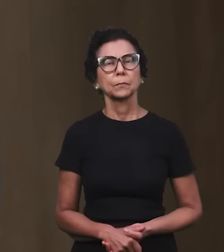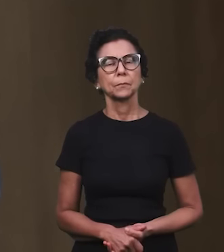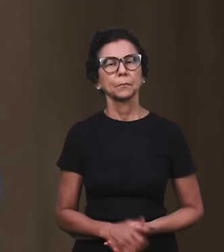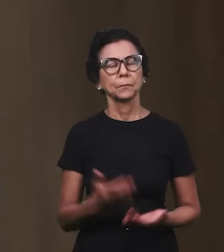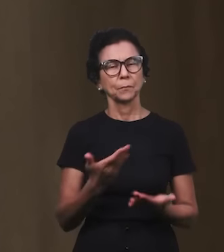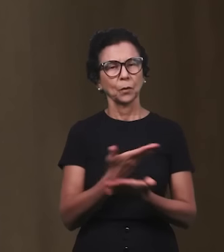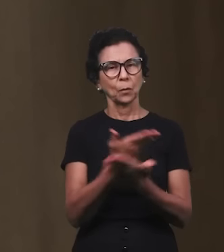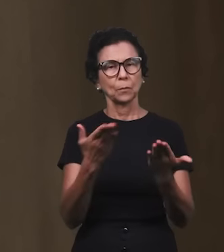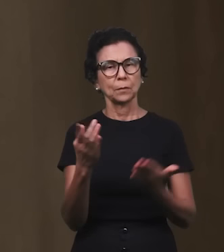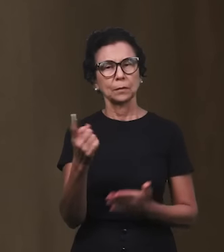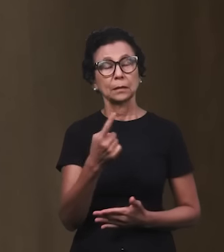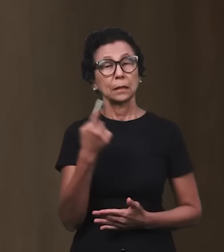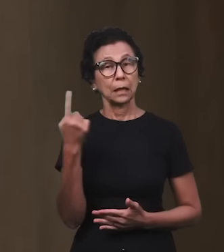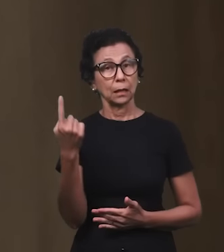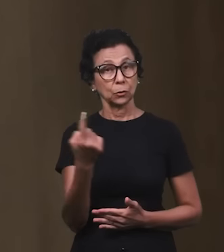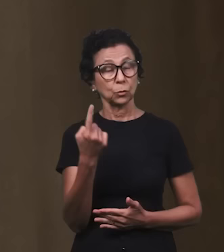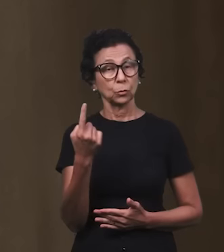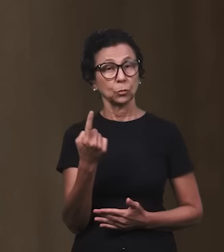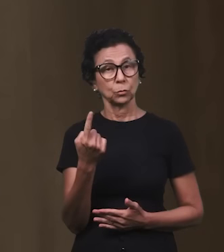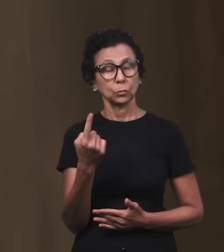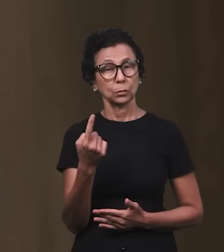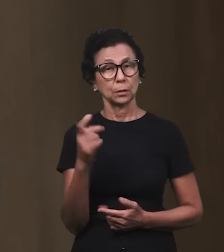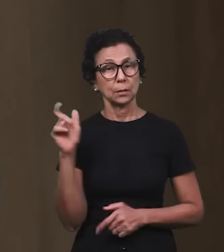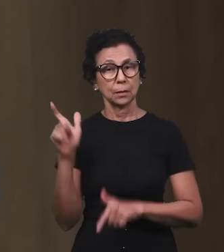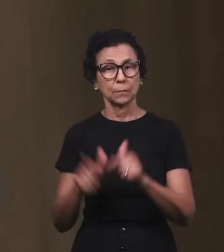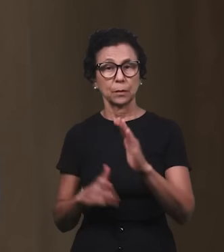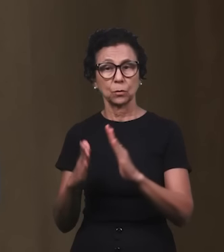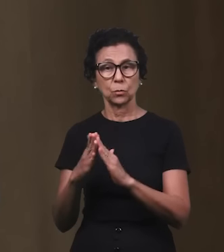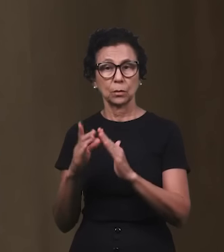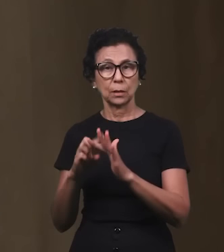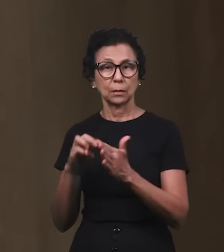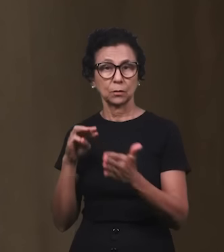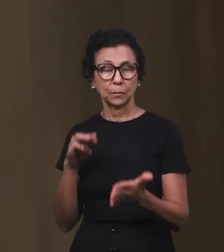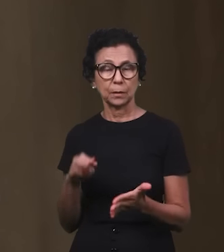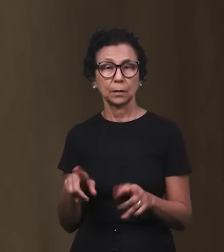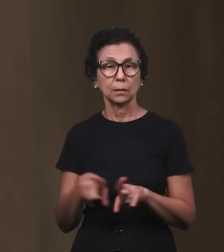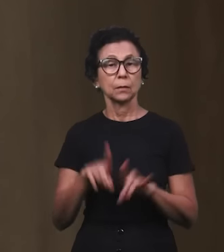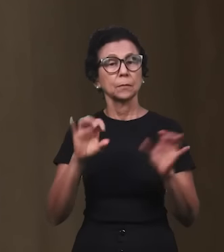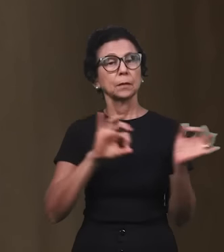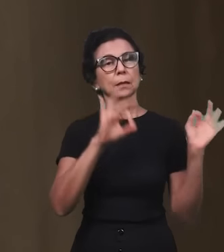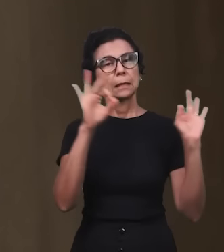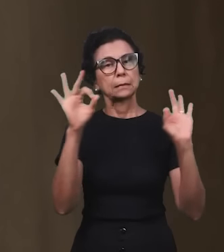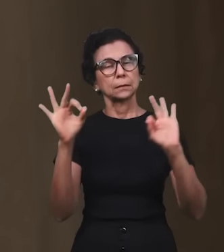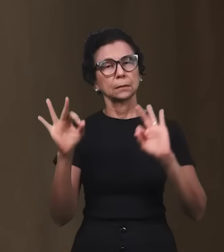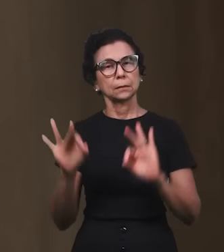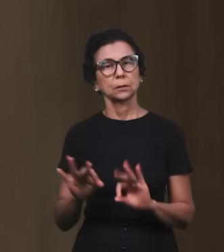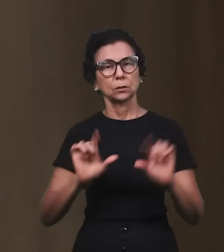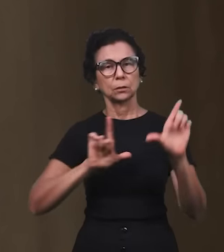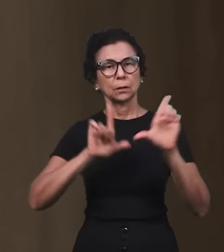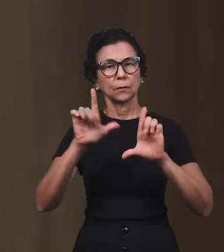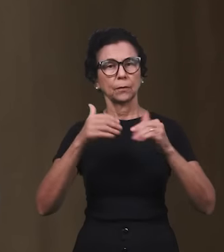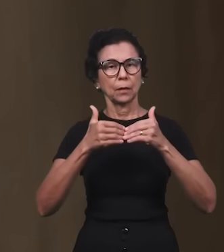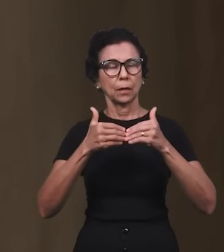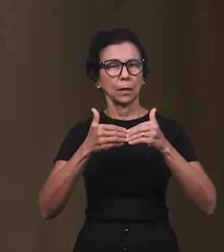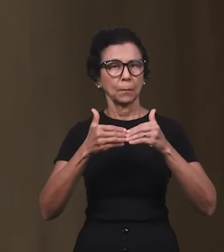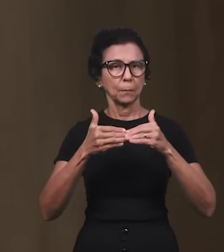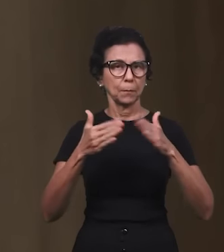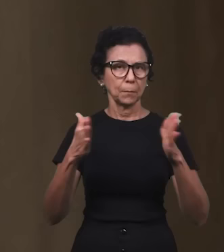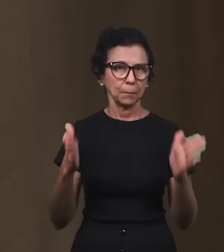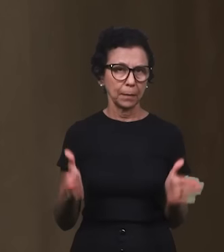Eu quero saudar a todos os nossos irmãos, aqueles que nos veem pelos nossos canais abertos, canais em